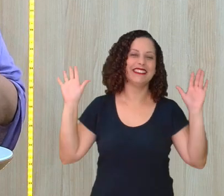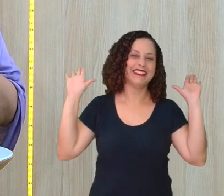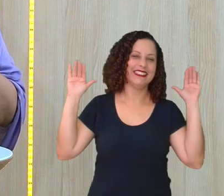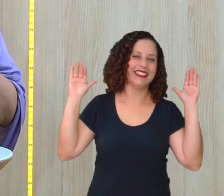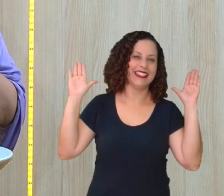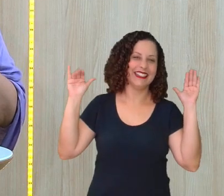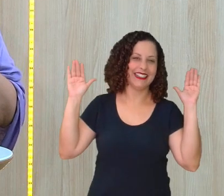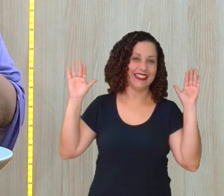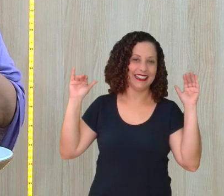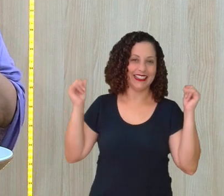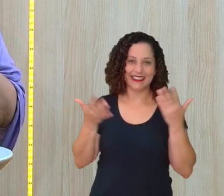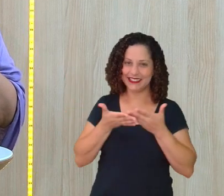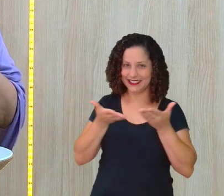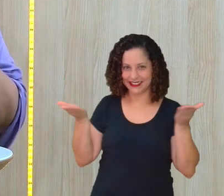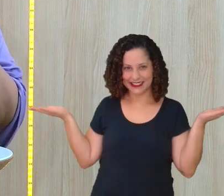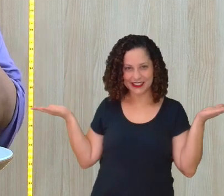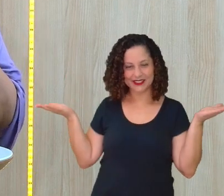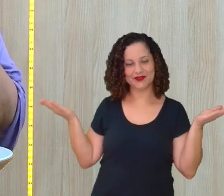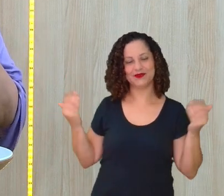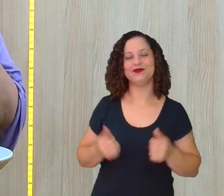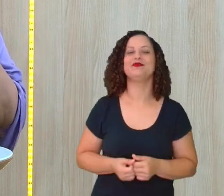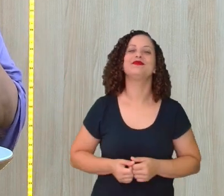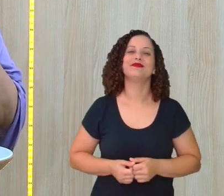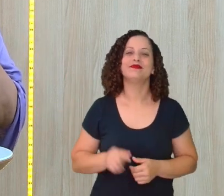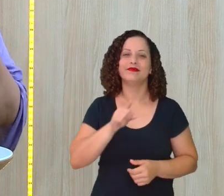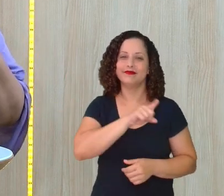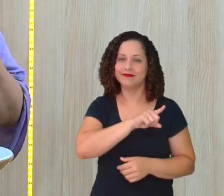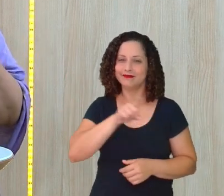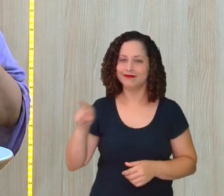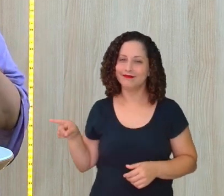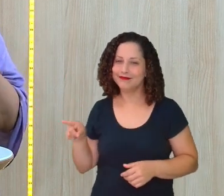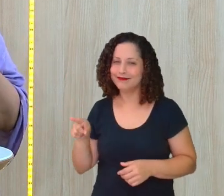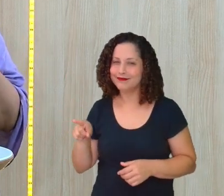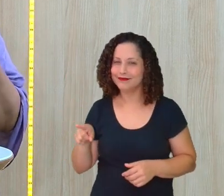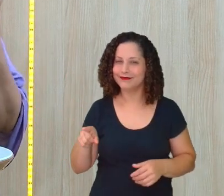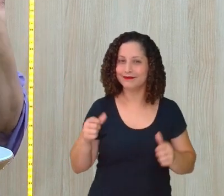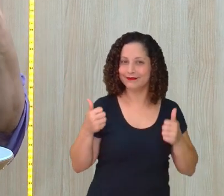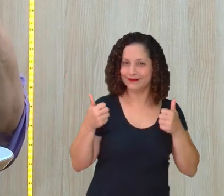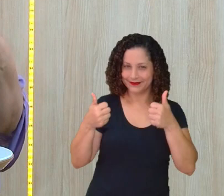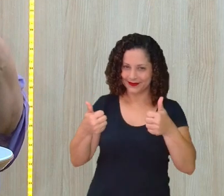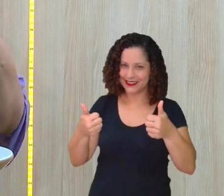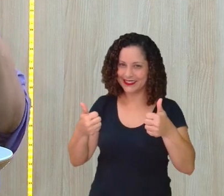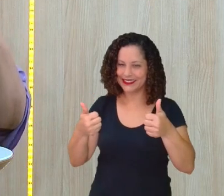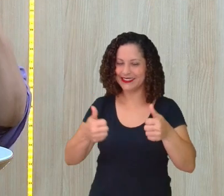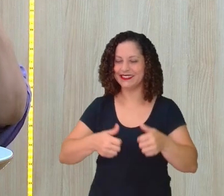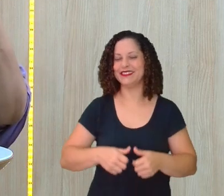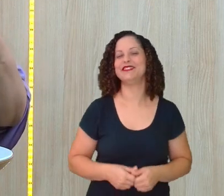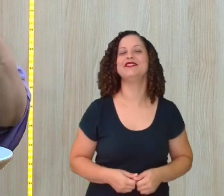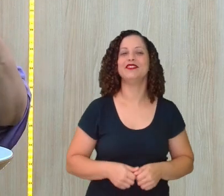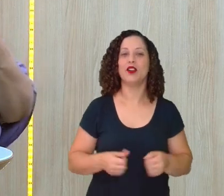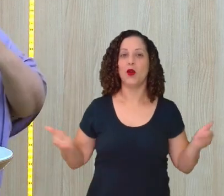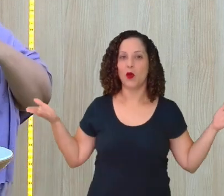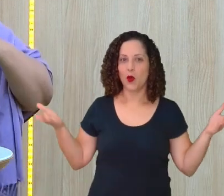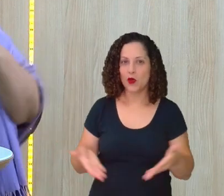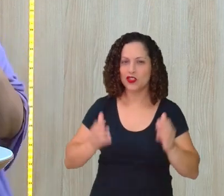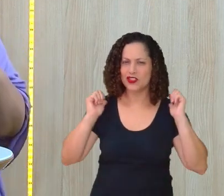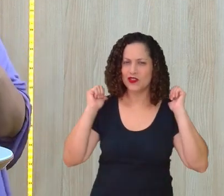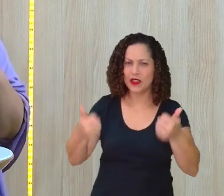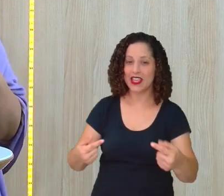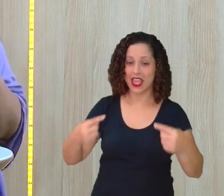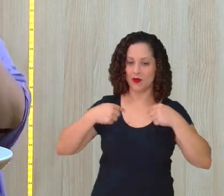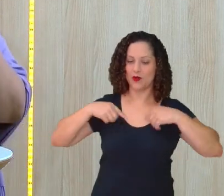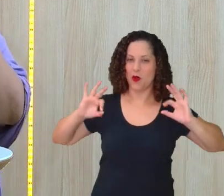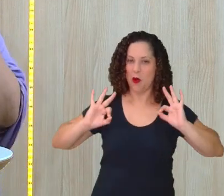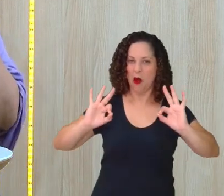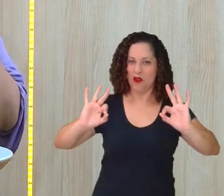Hi, guys! How are you today? I'm fine. E aí, pessoal, como é que vocês estão hoje? Eu tô